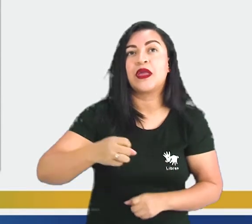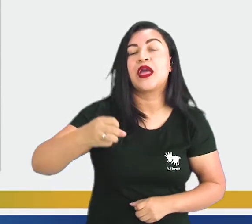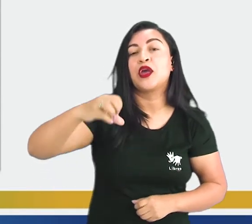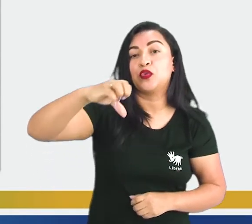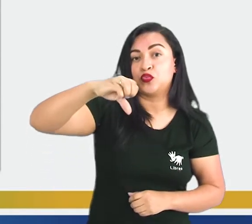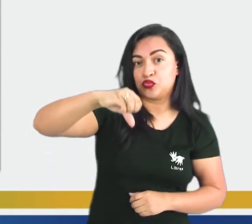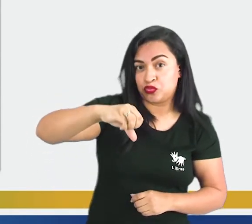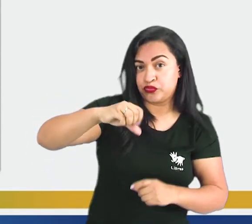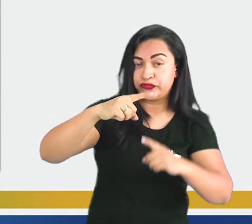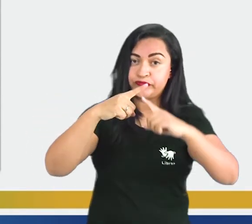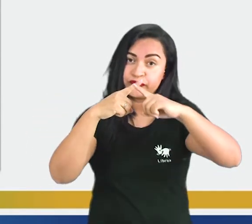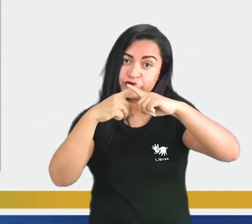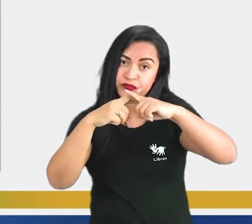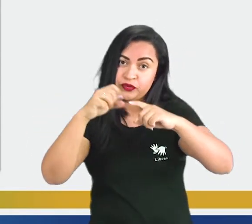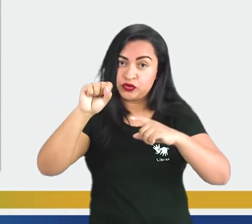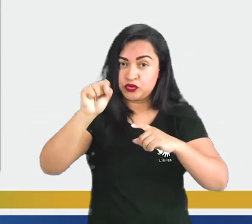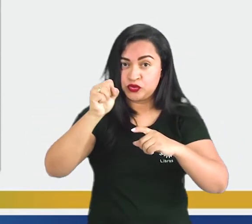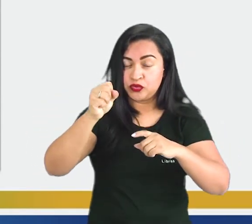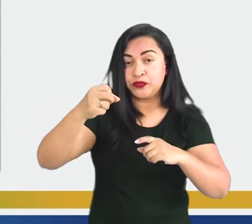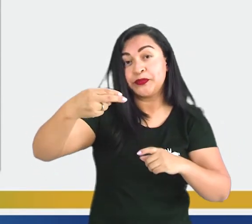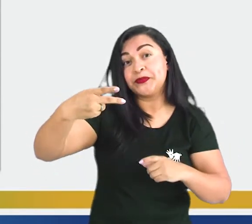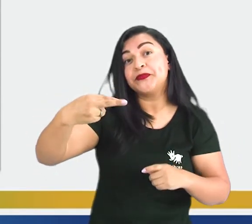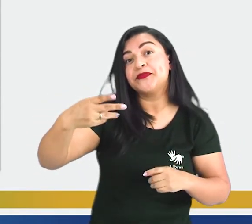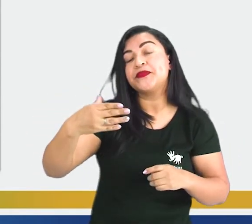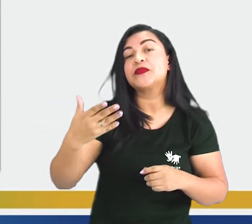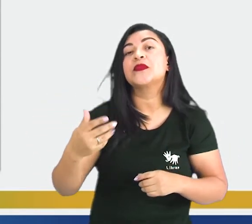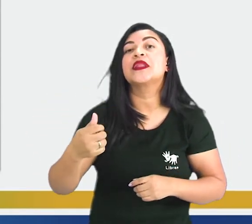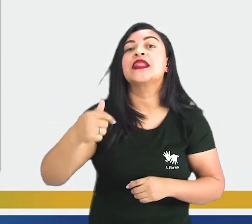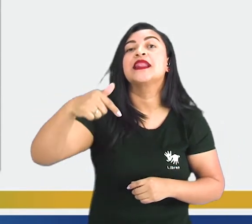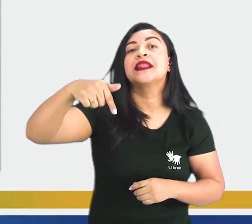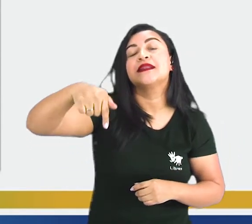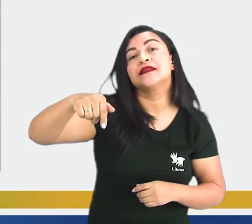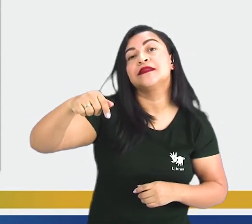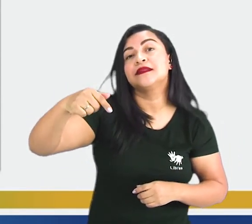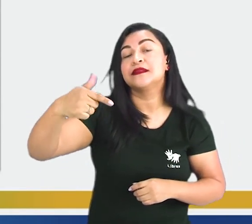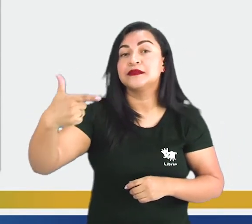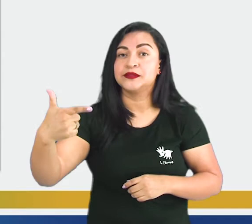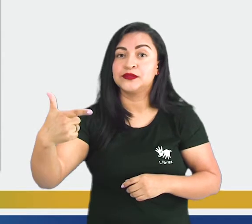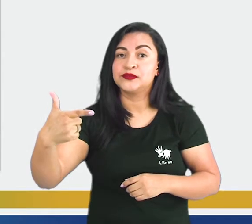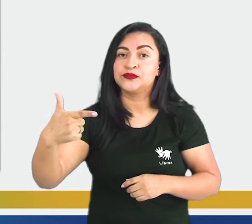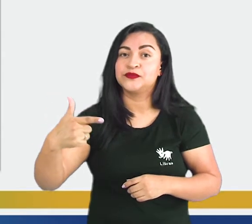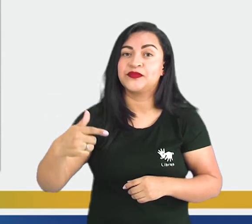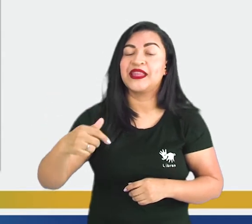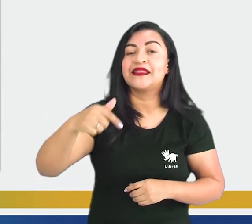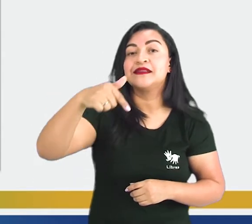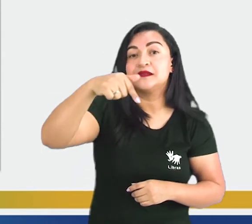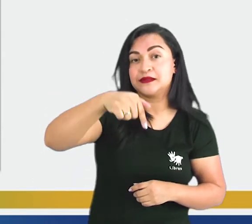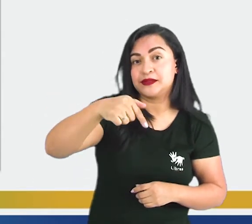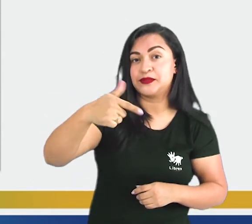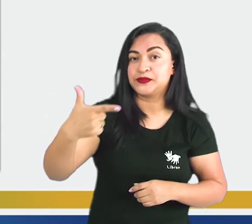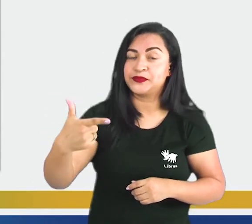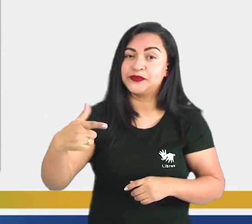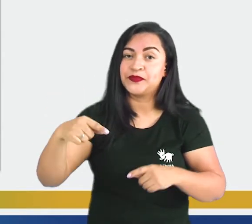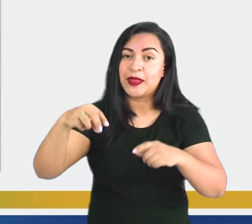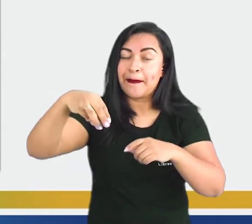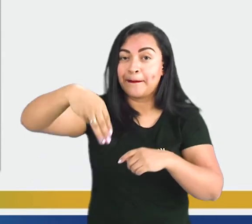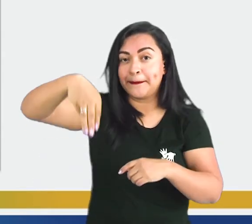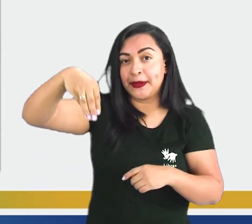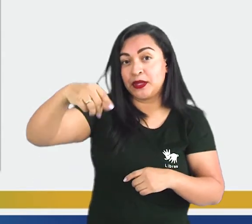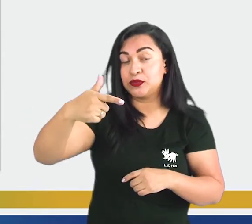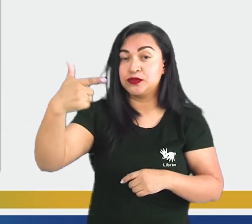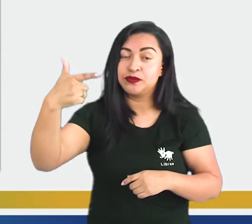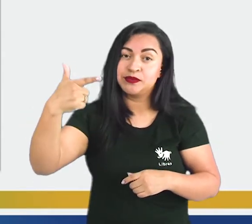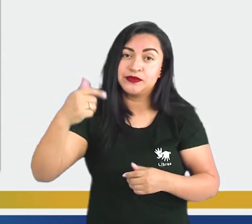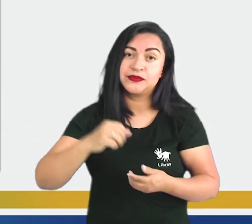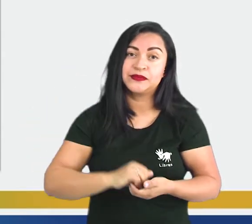igual a 72. Então, temos uma figura de área 72 metros quadrados. Observe